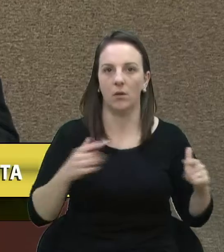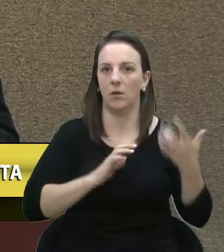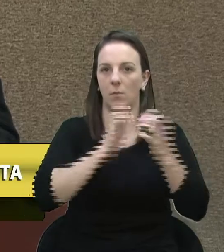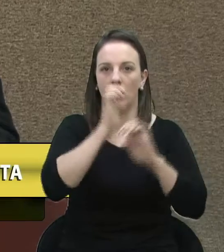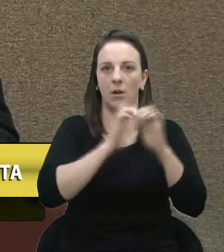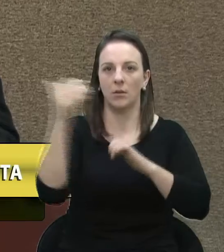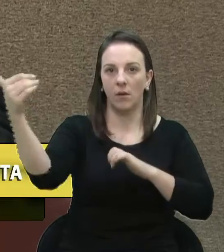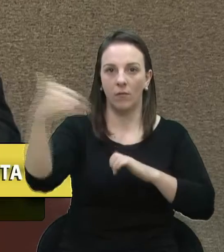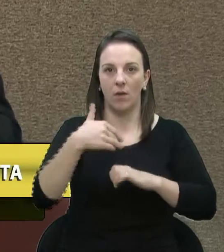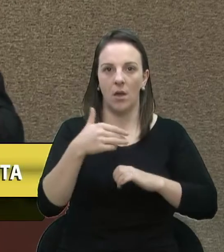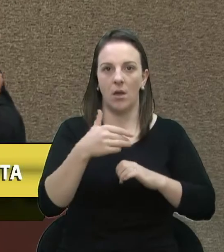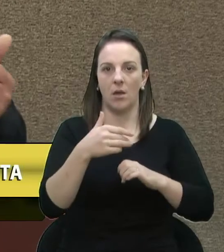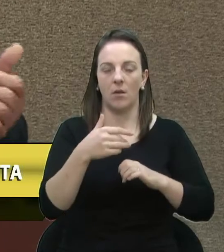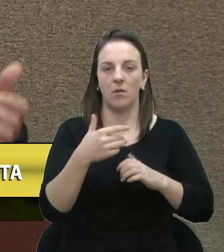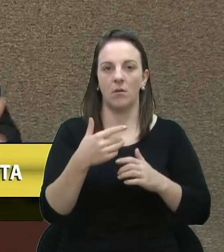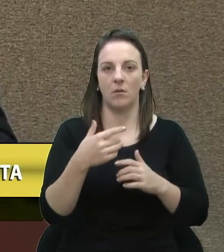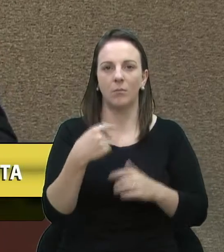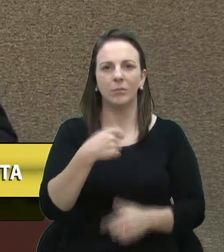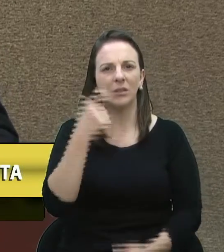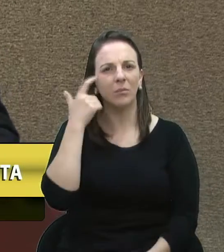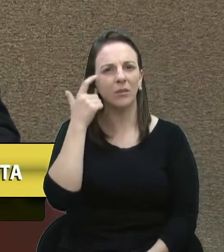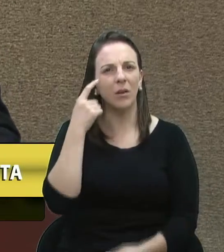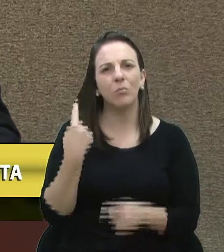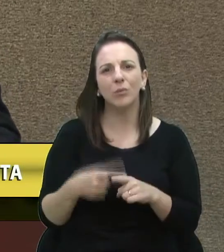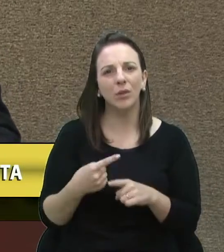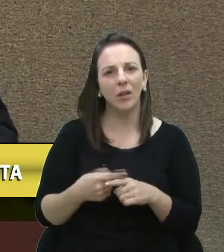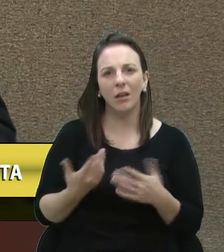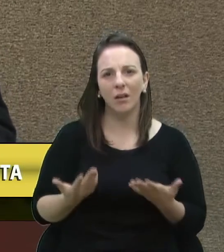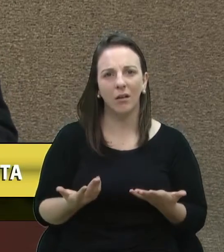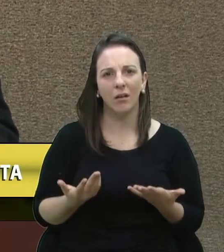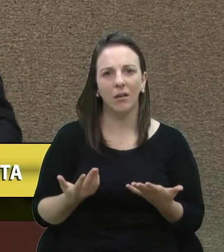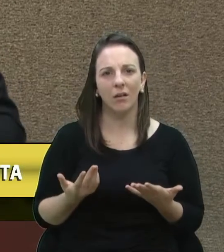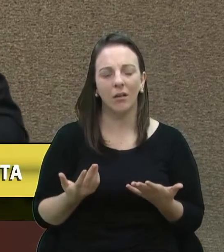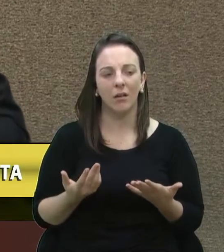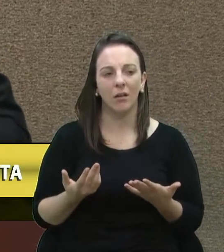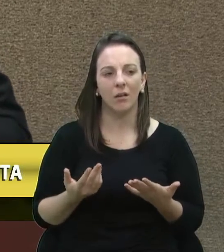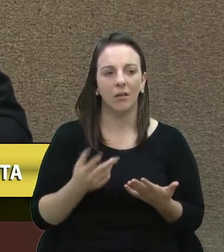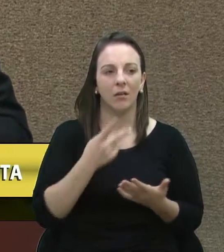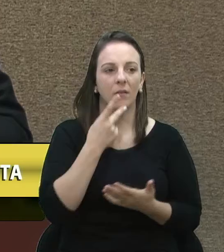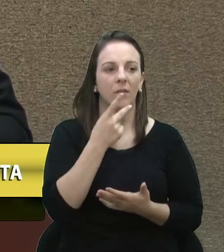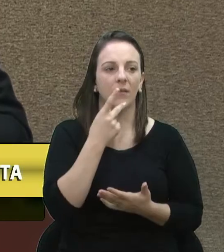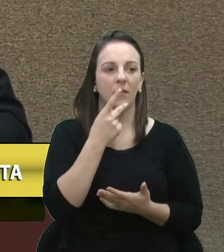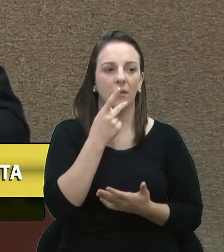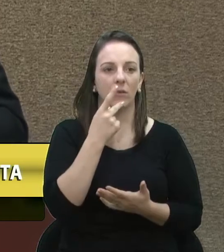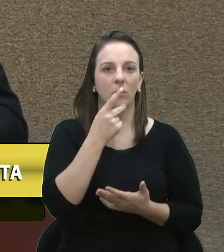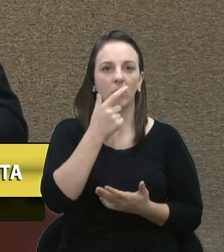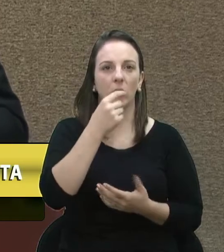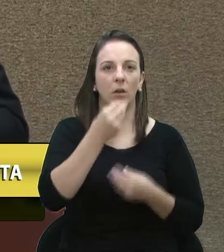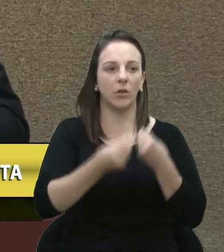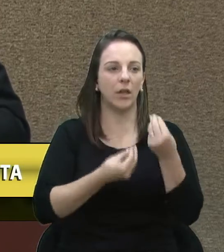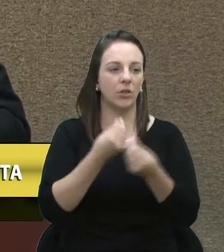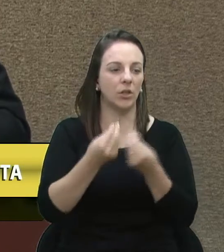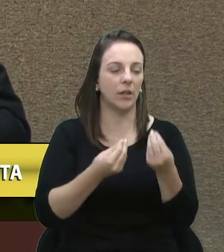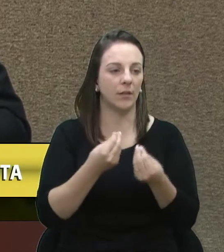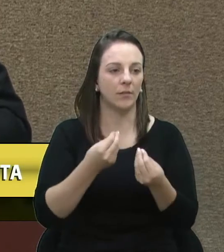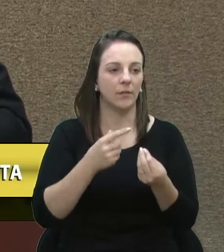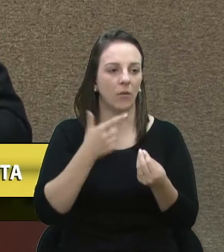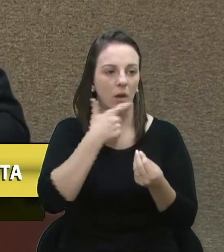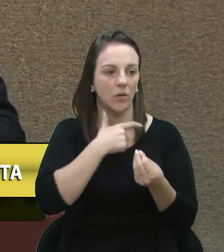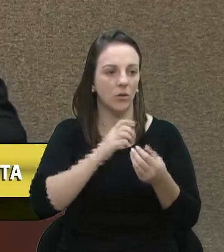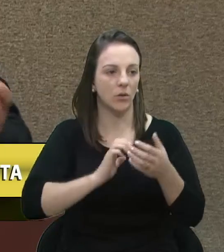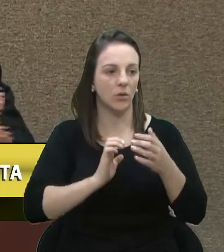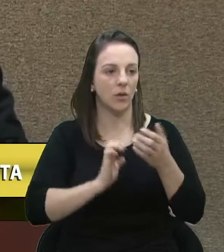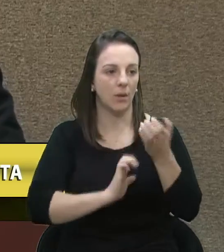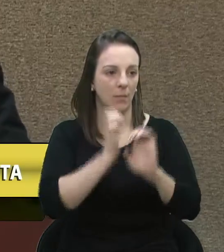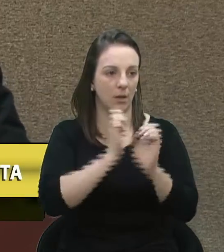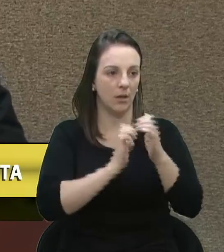uma reflexão. Será por que não veio? Eu acho que como empreendedor não vieram porque não vale a pena.